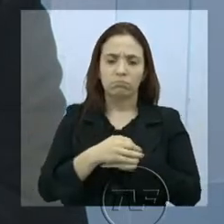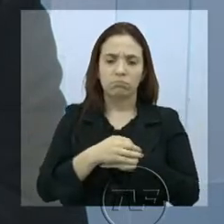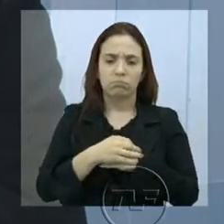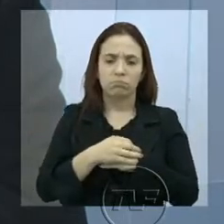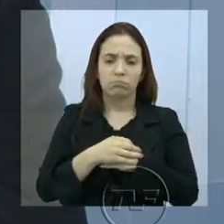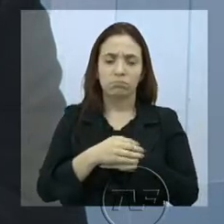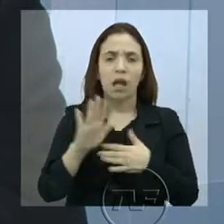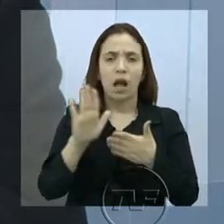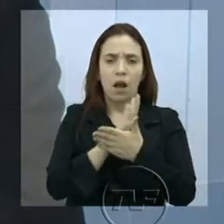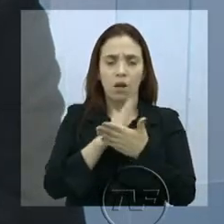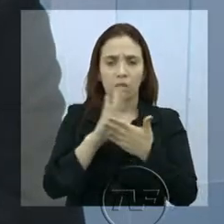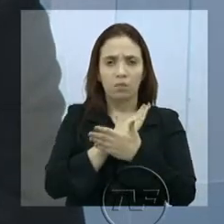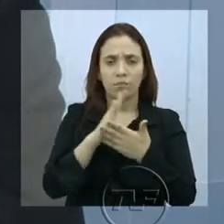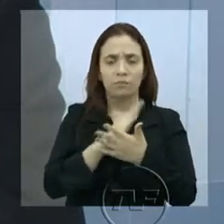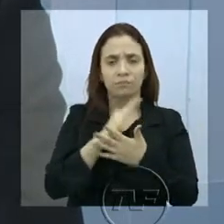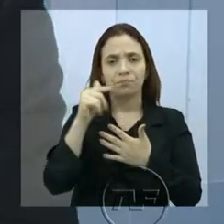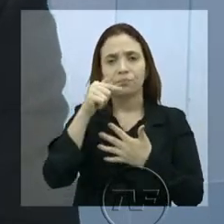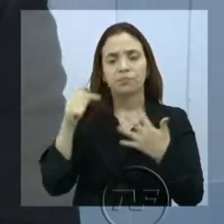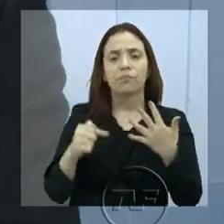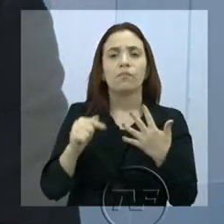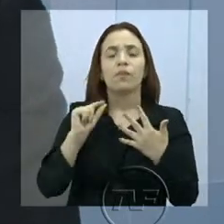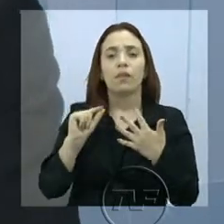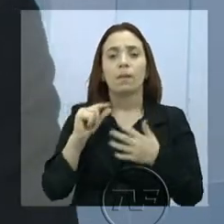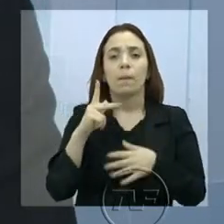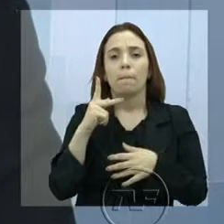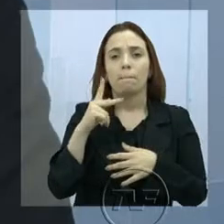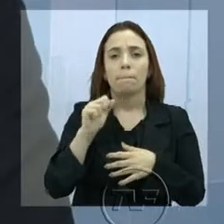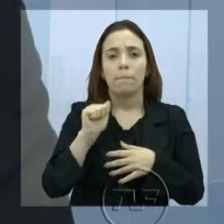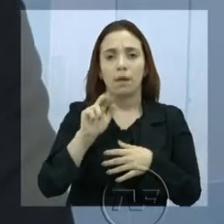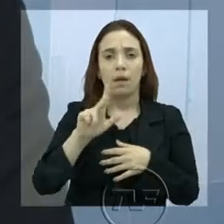em alguns aspectos, o Paulo Guedes da área pública.